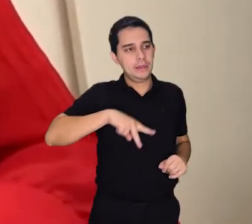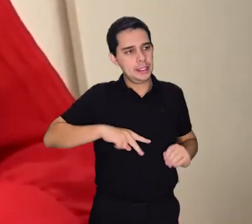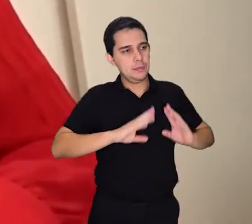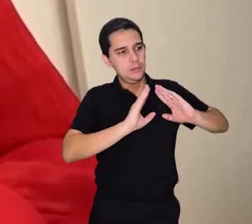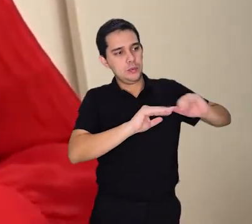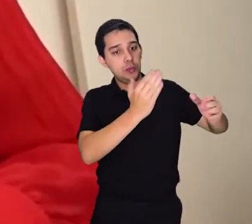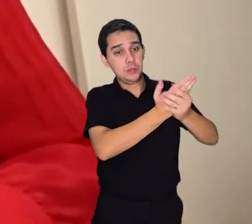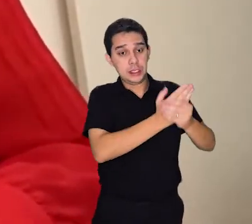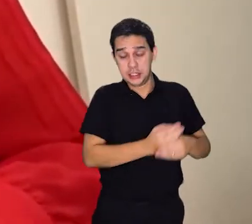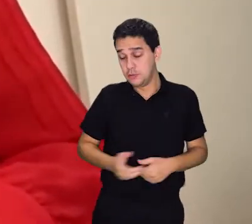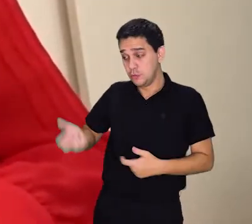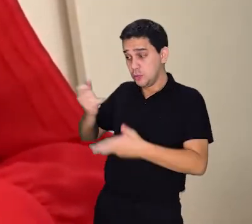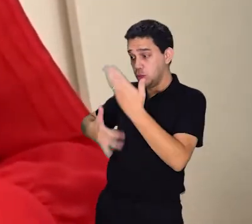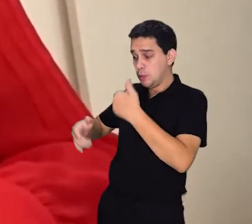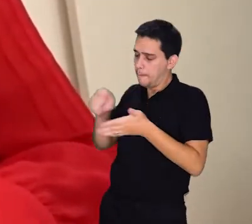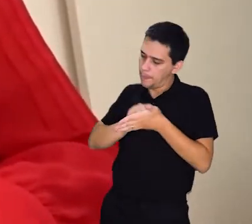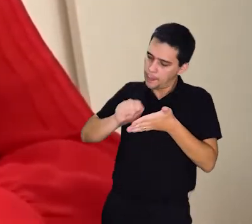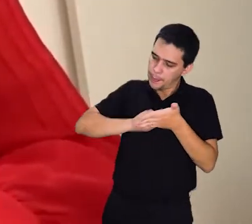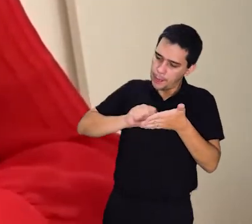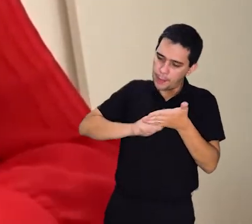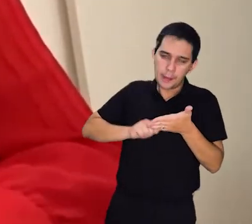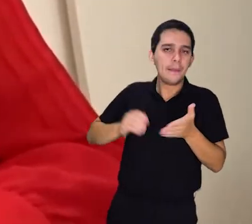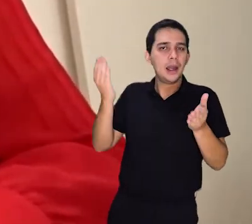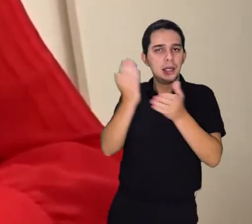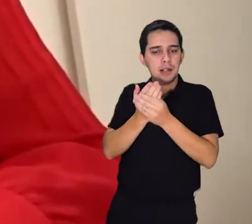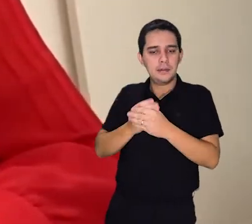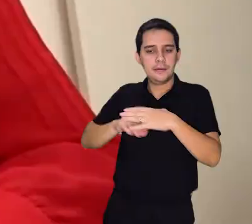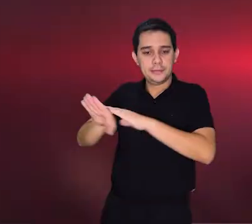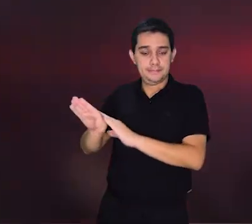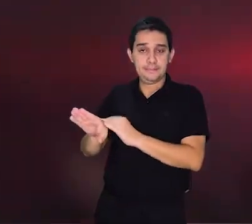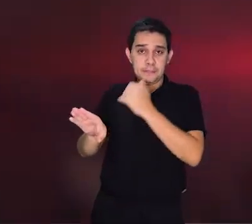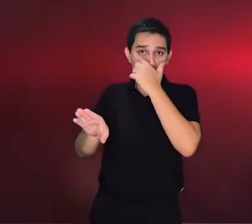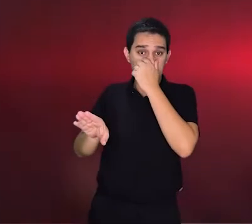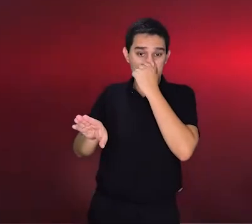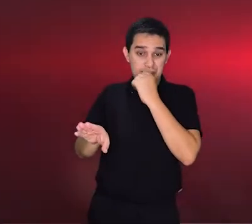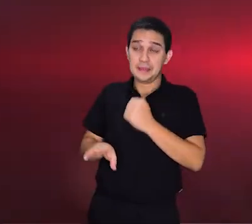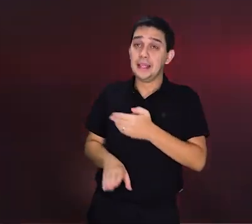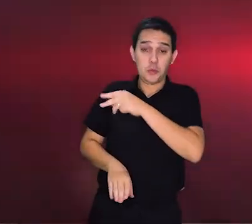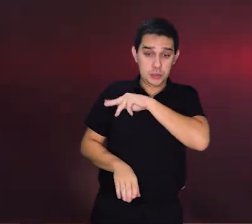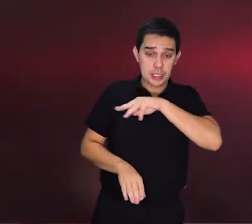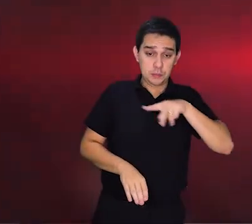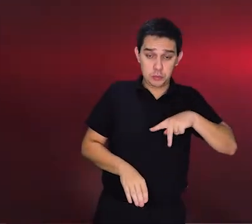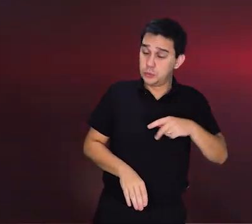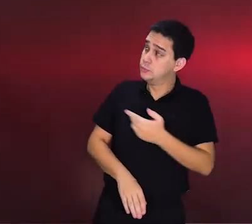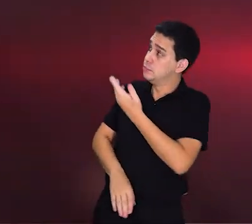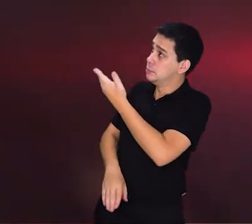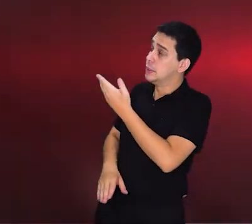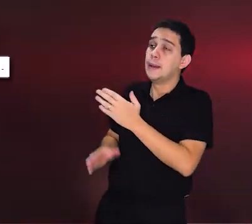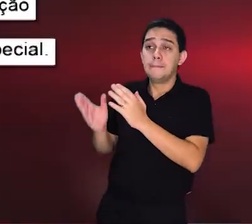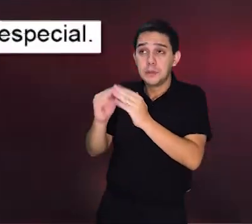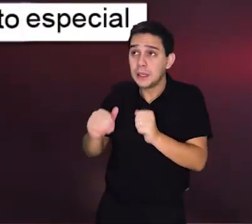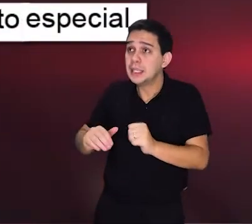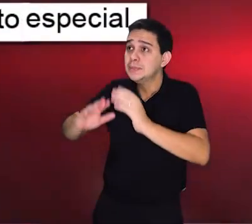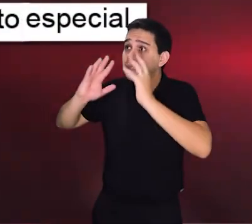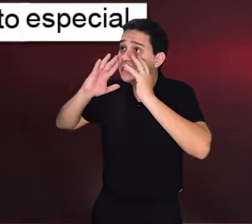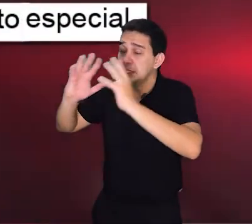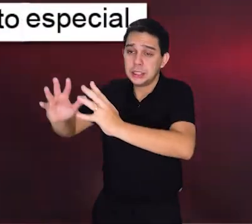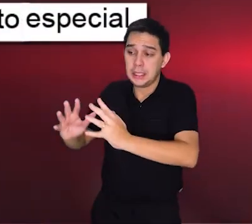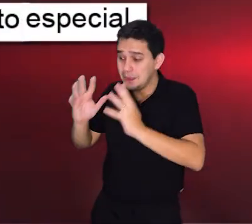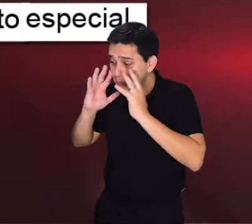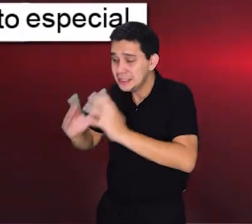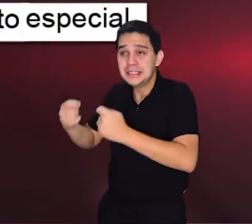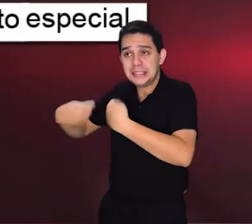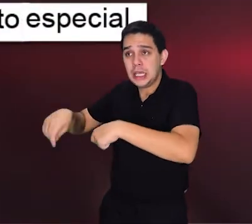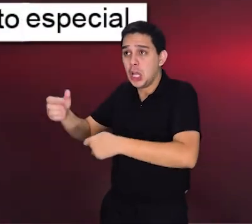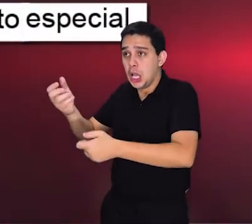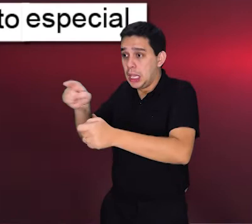gente possa fazer a escuta desses adolescentes, e o pedido do Ministério Público foi que eles possam ser ouvidos de acordo com a lei que permite